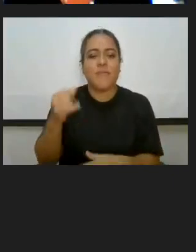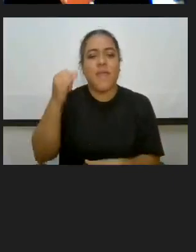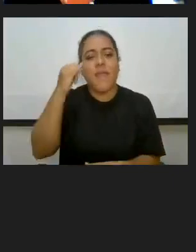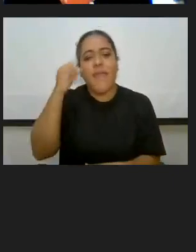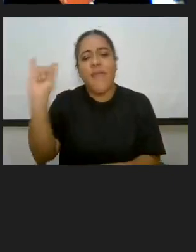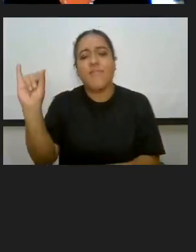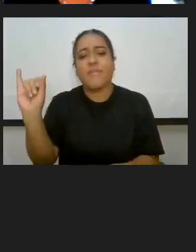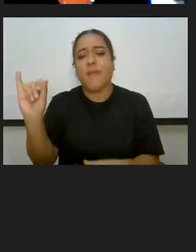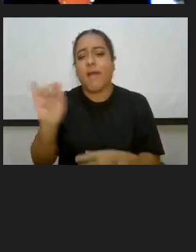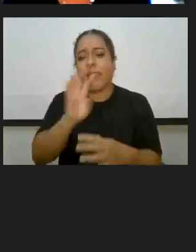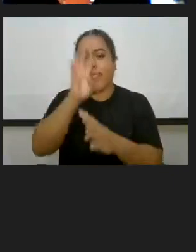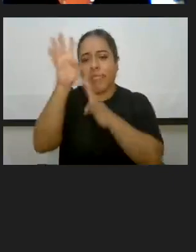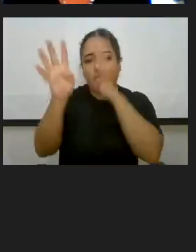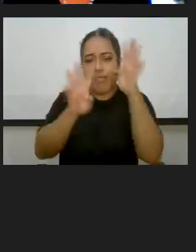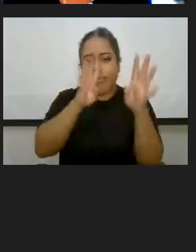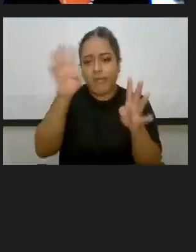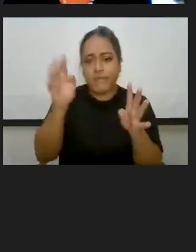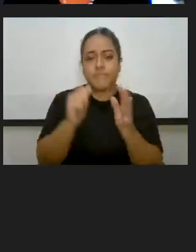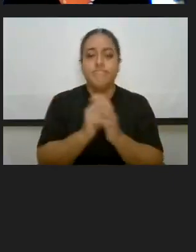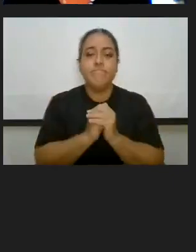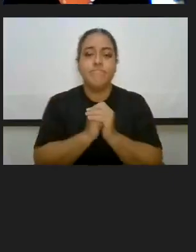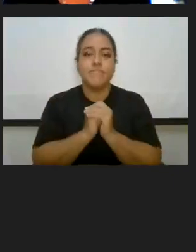que a gente não busque